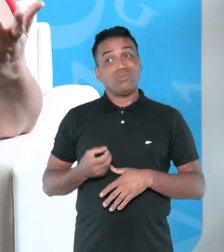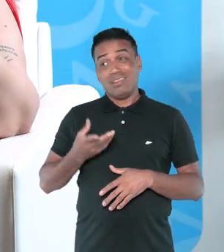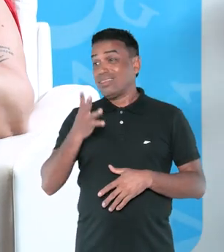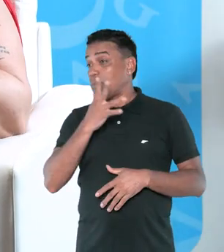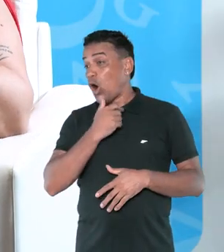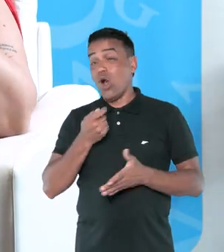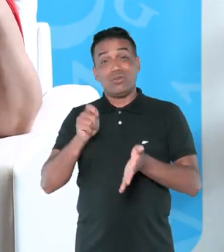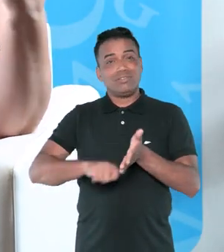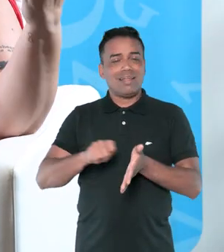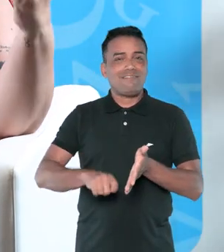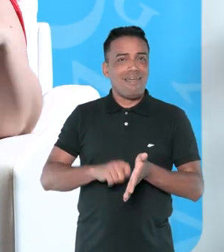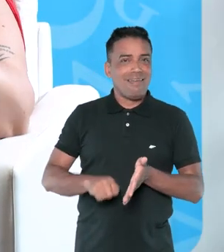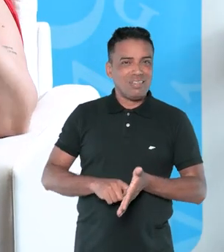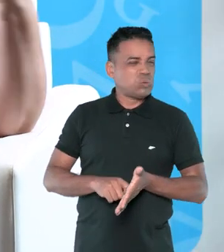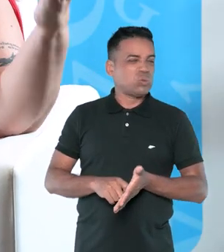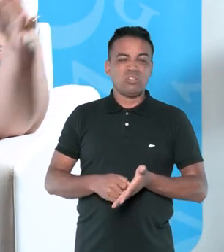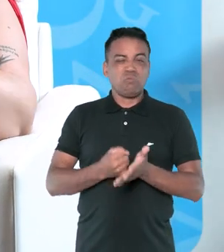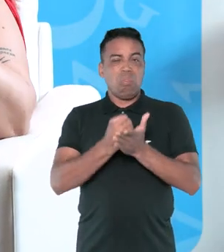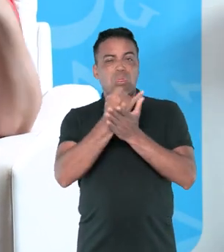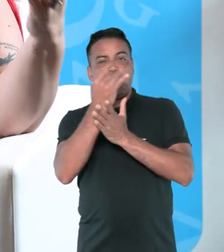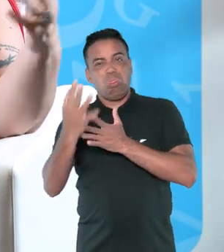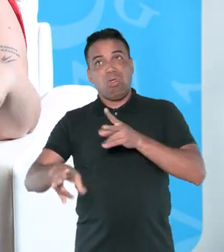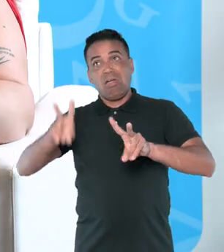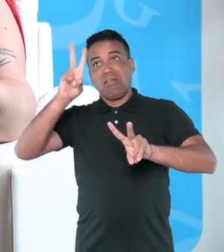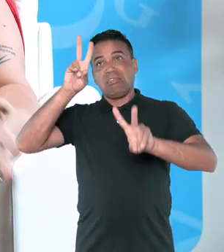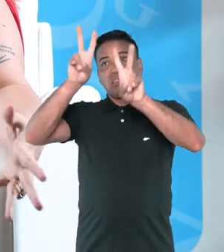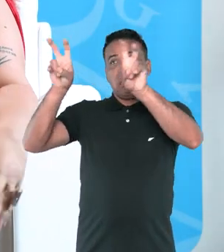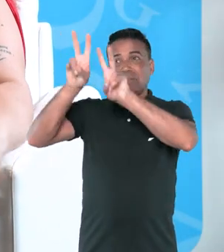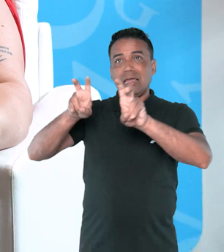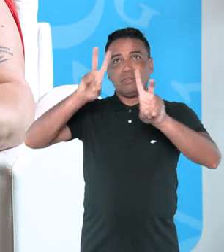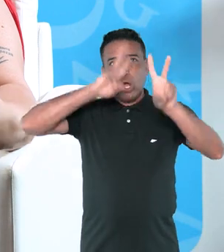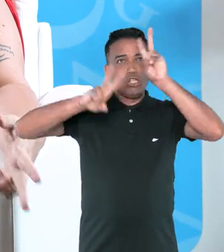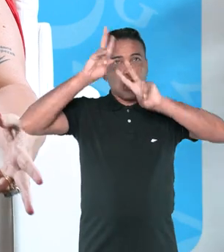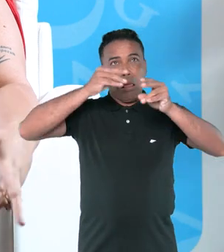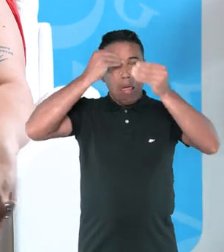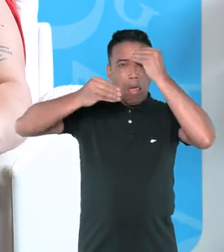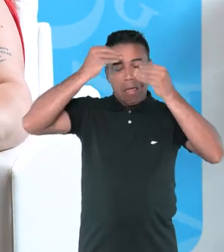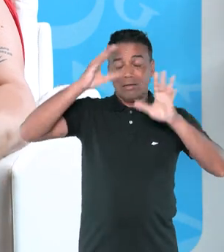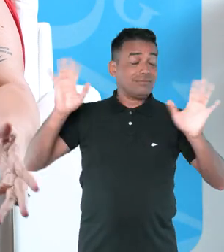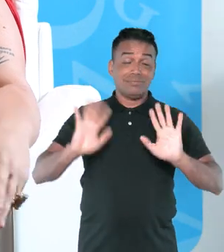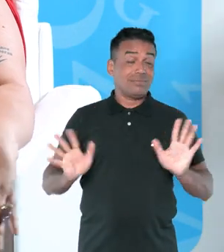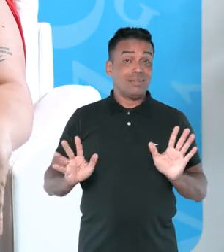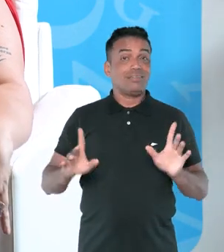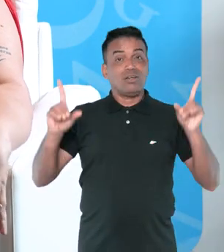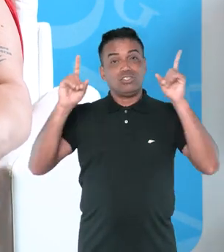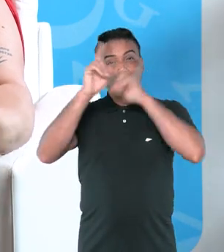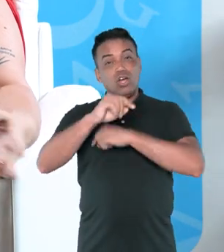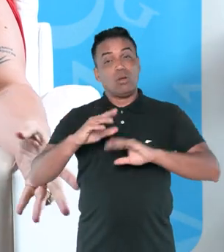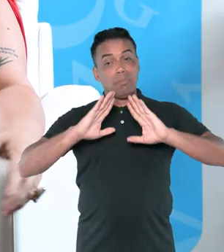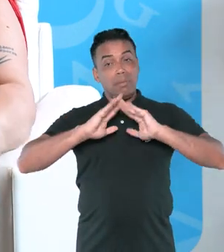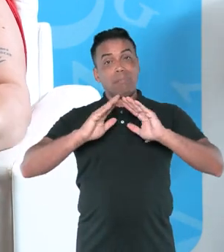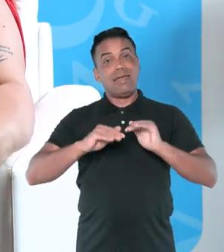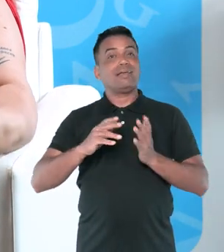escrevendo, eu não tenho assim, um monte de coisa na cabeça, um monte de história para contar, tanto é que eu tenho muita dificuldade quando me pedem um conto para